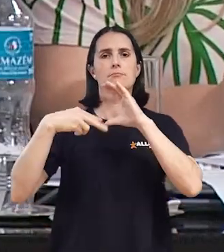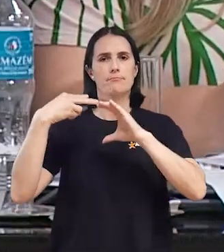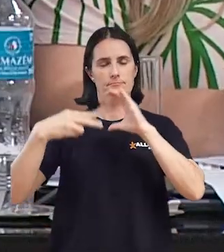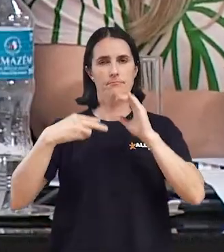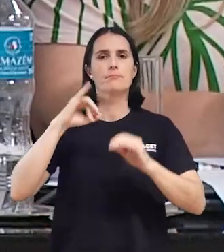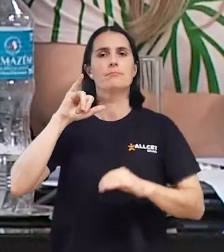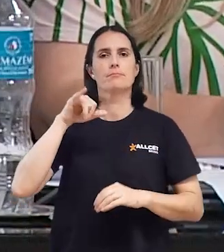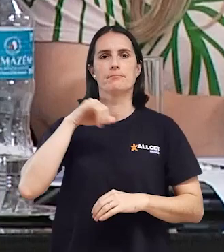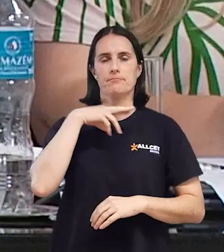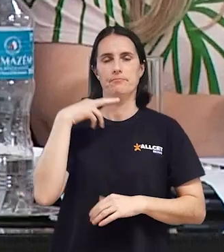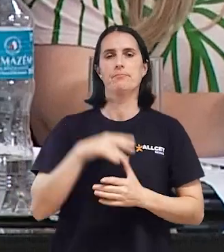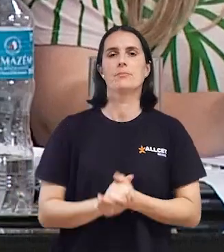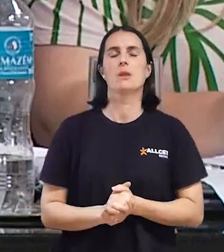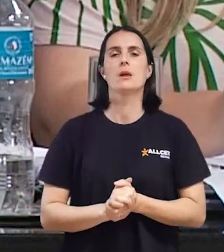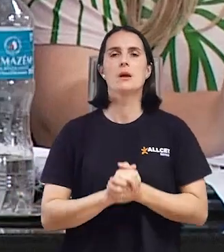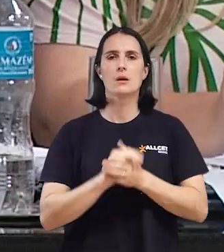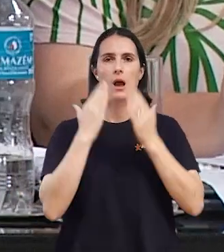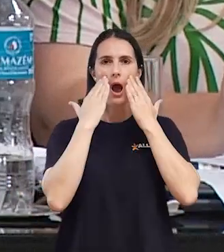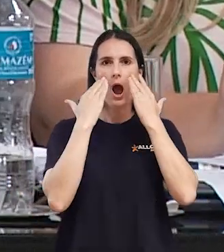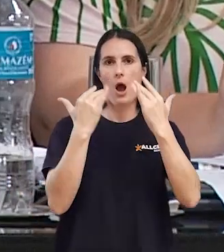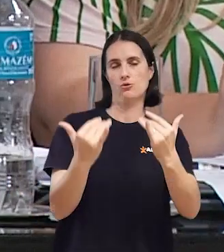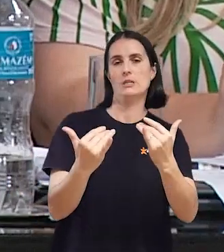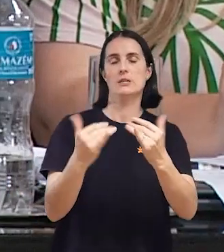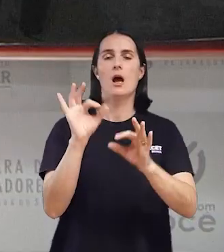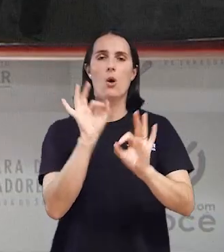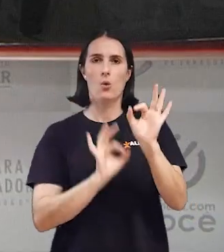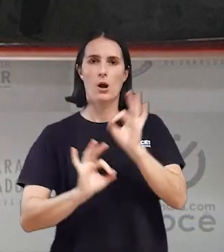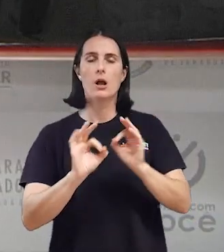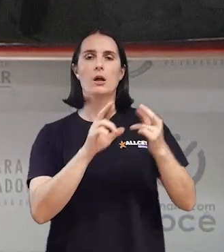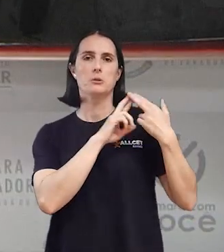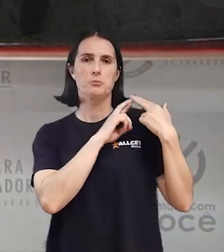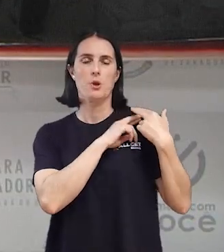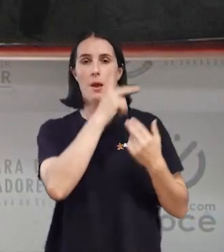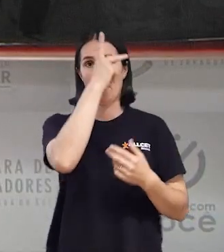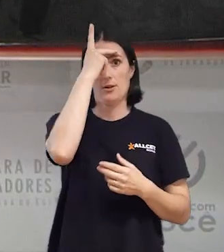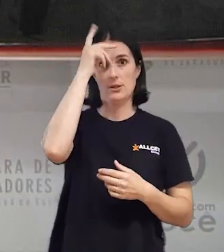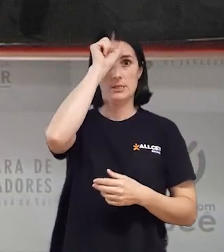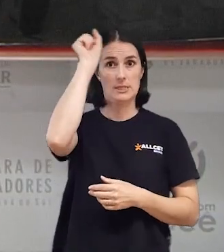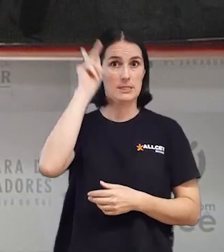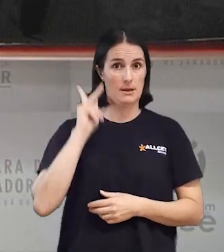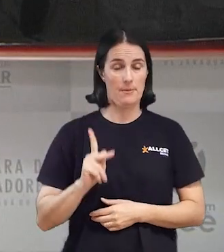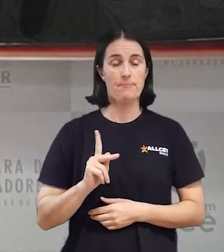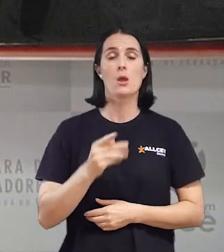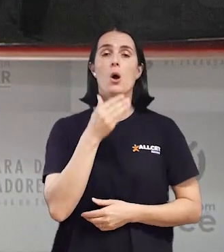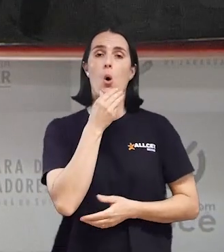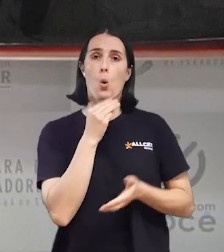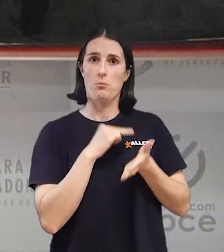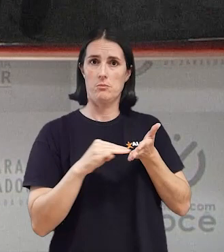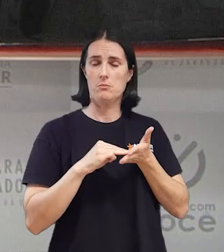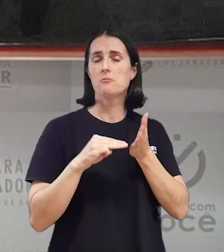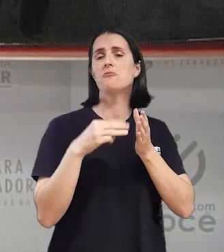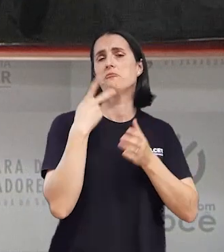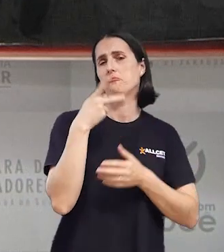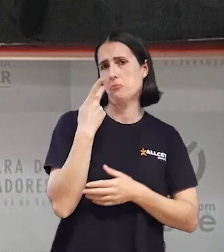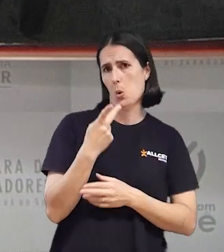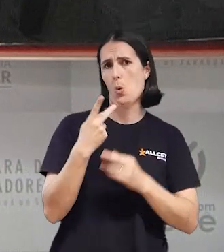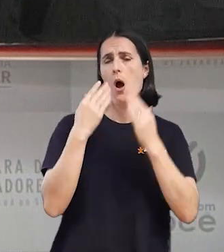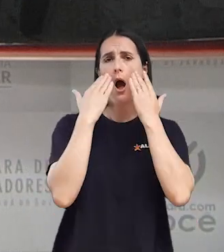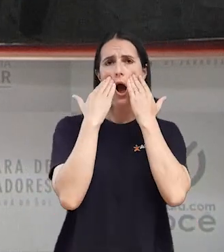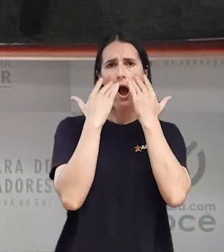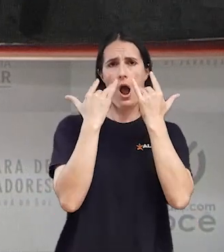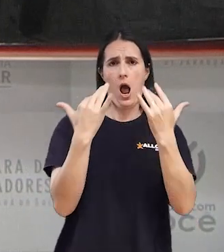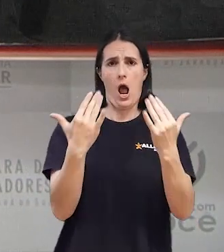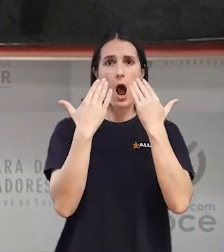presidida pela vereadora Cirlei Maria chapo o secretário ao seu morete salientou que a audiência foi